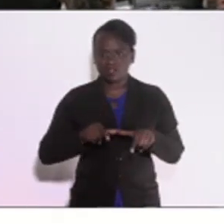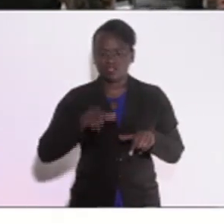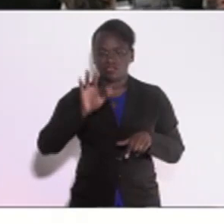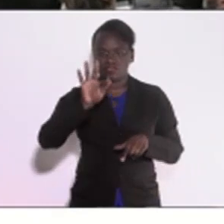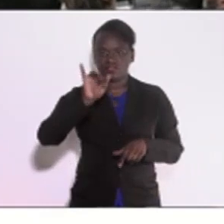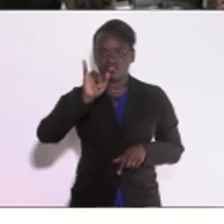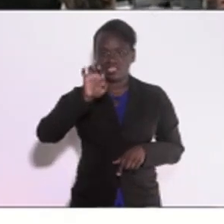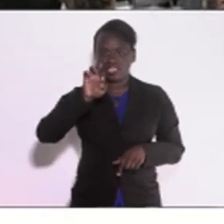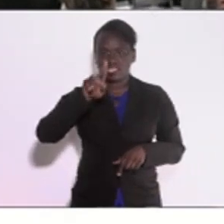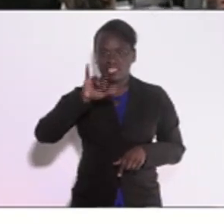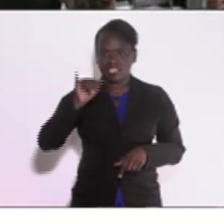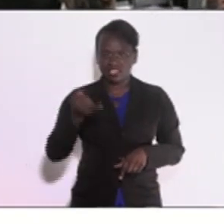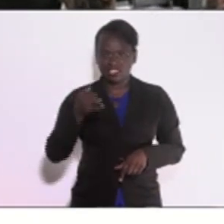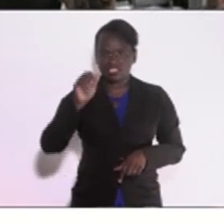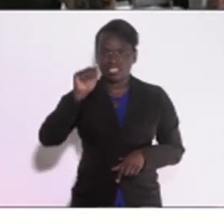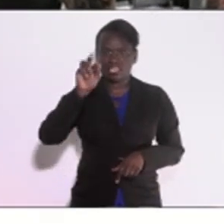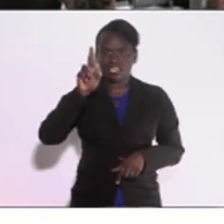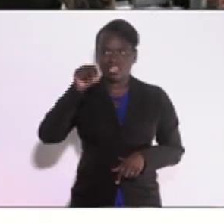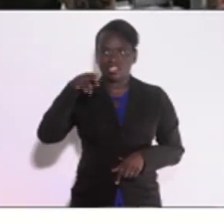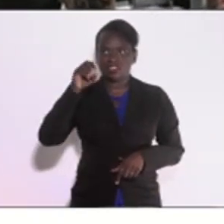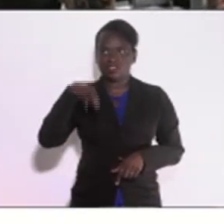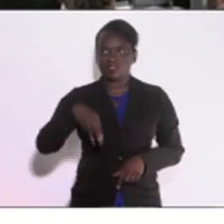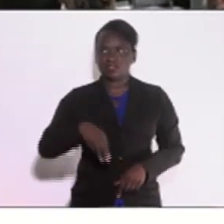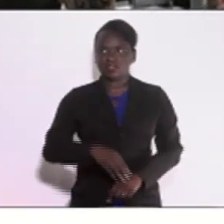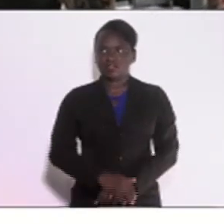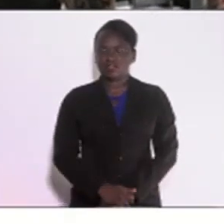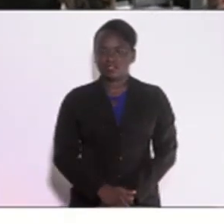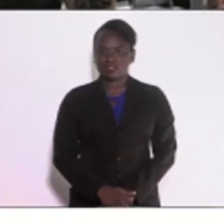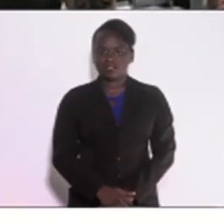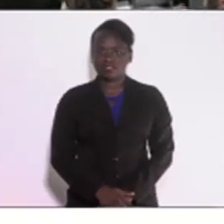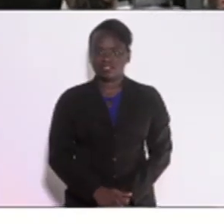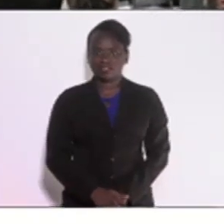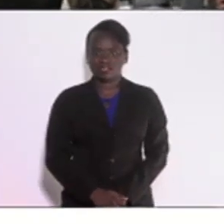FIERJ, Arnon Velmovitz.